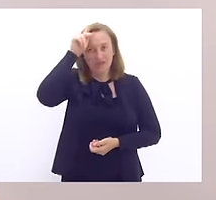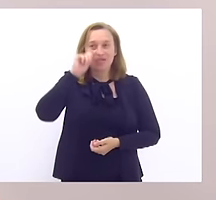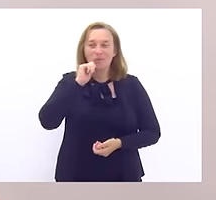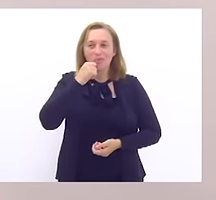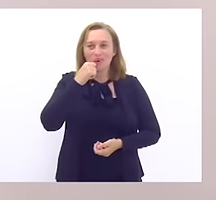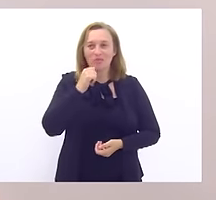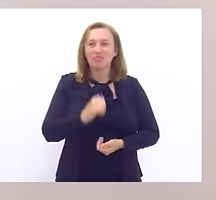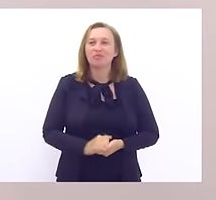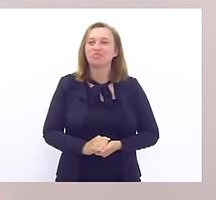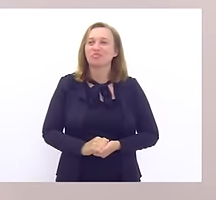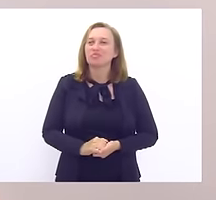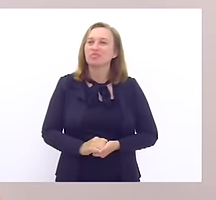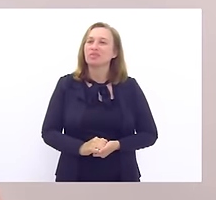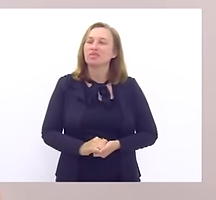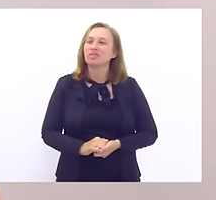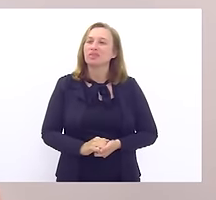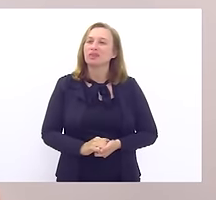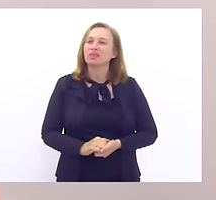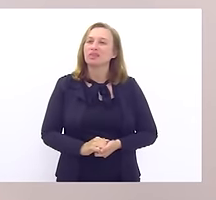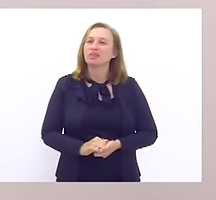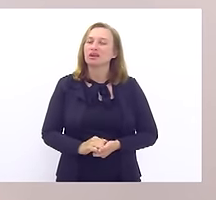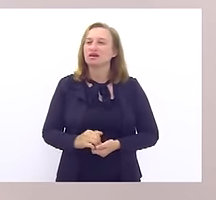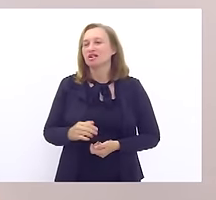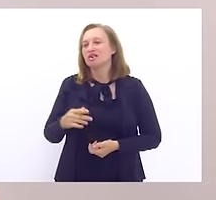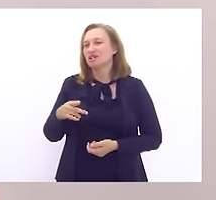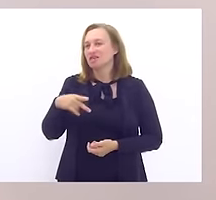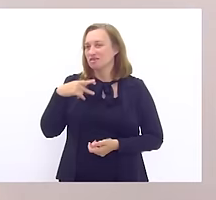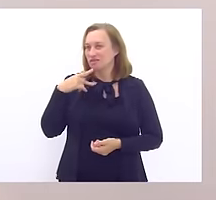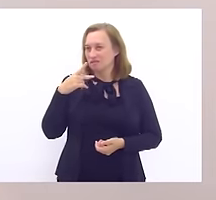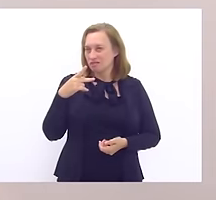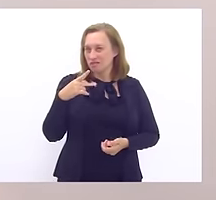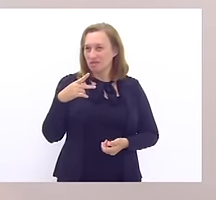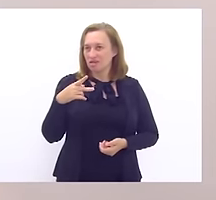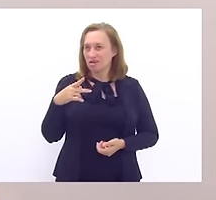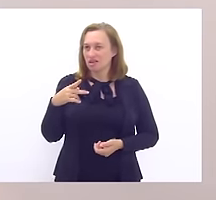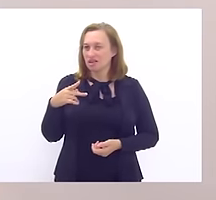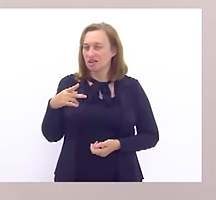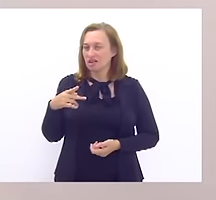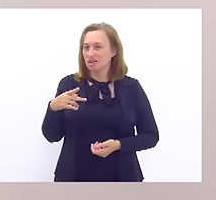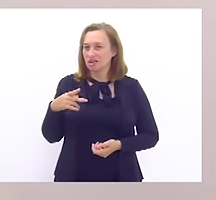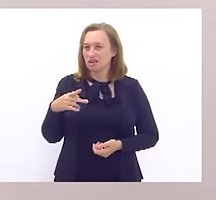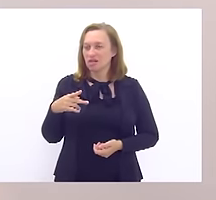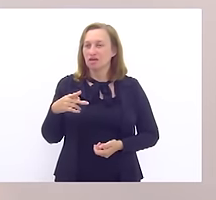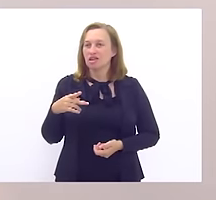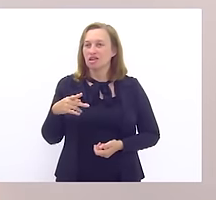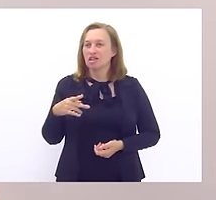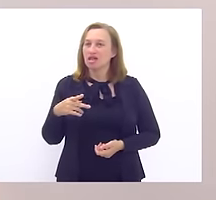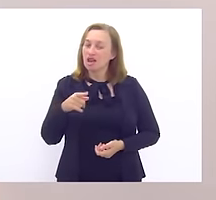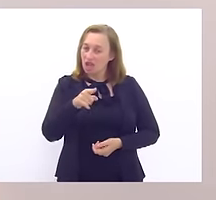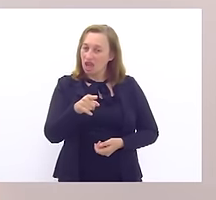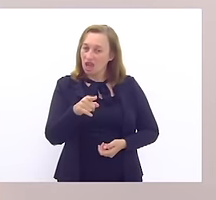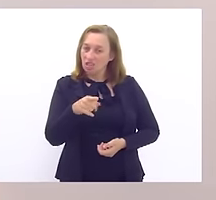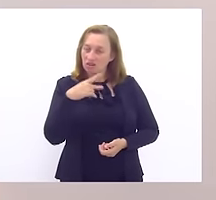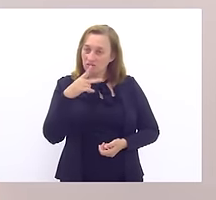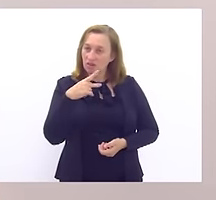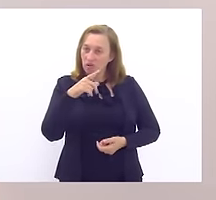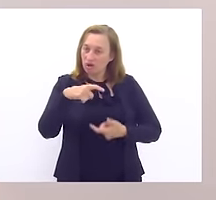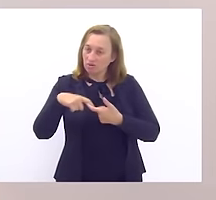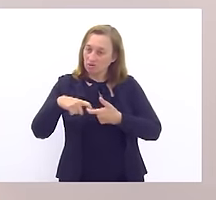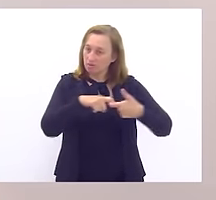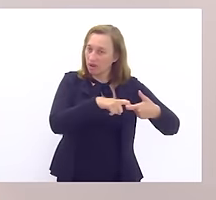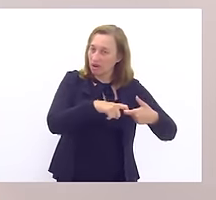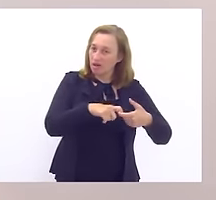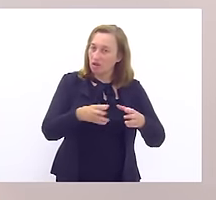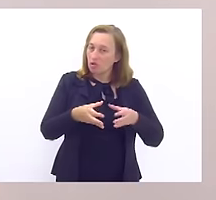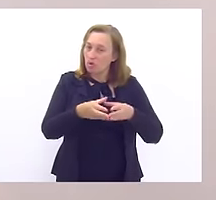Além de instituir fala que sem medo de errar Prefeito Eduardo Paes a gente botou o dedo na ferida na máfia do reboque e